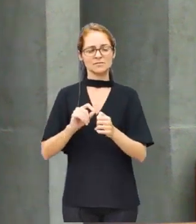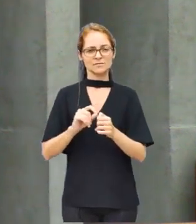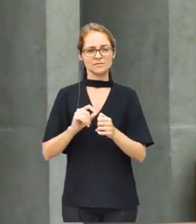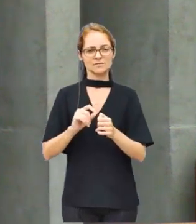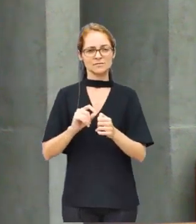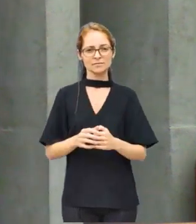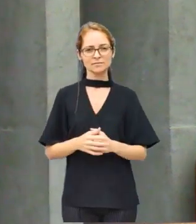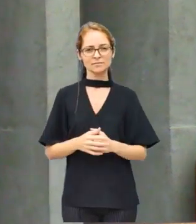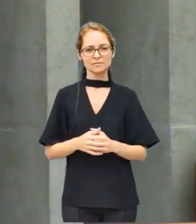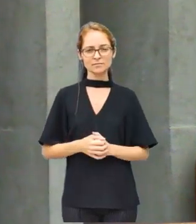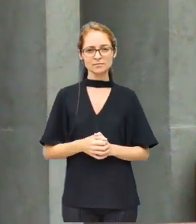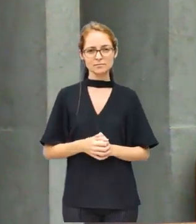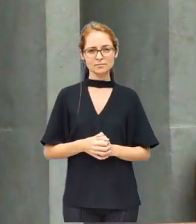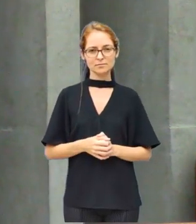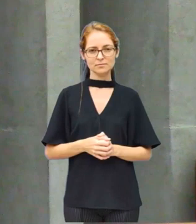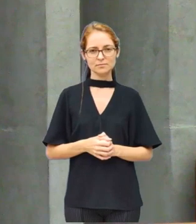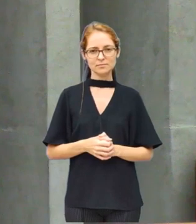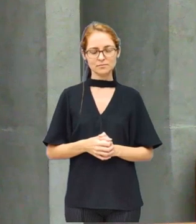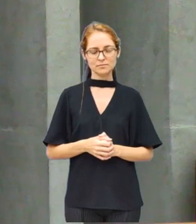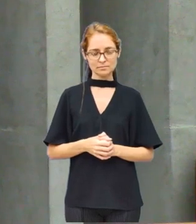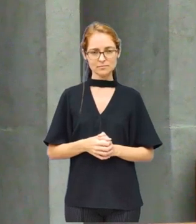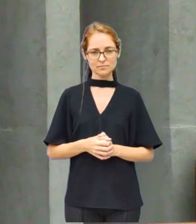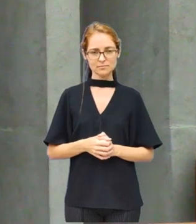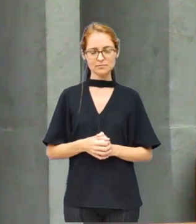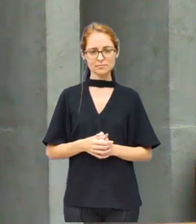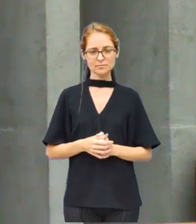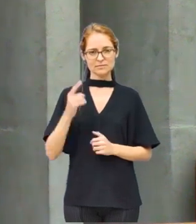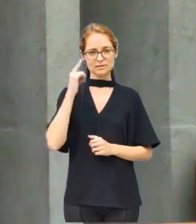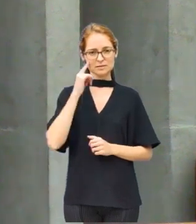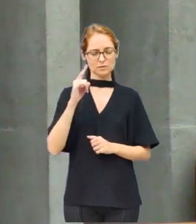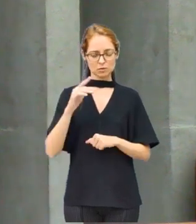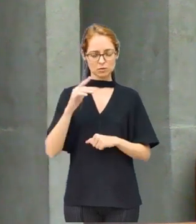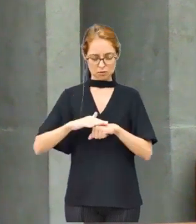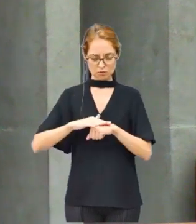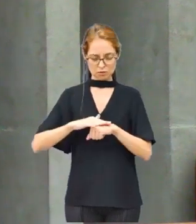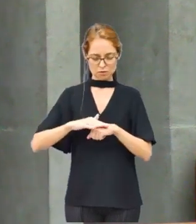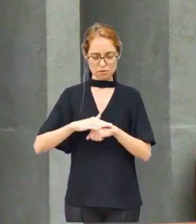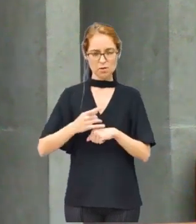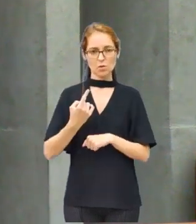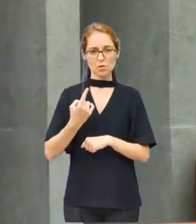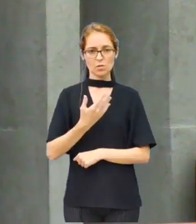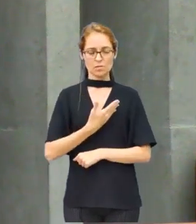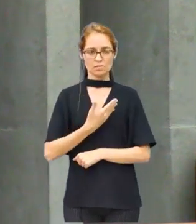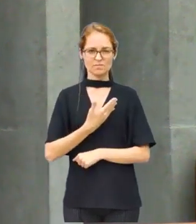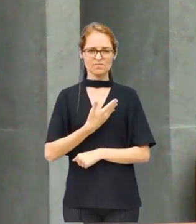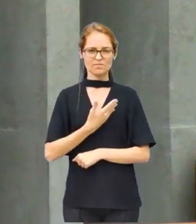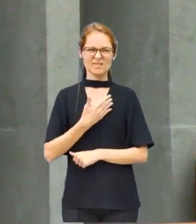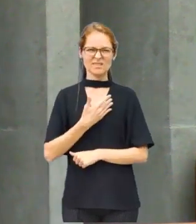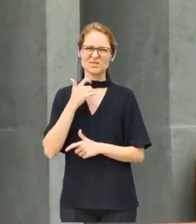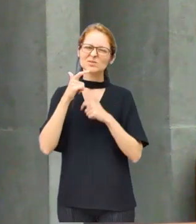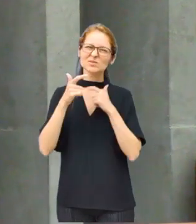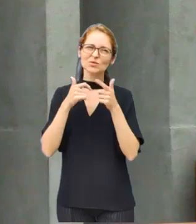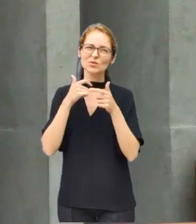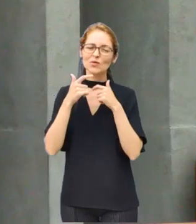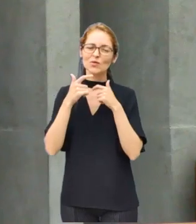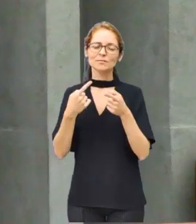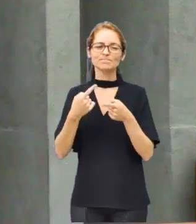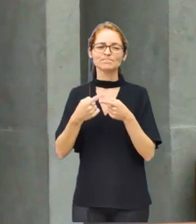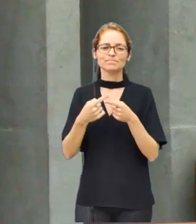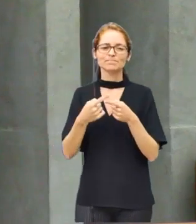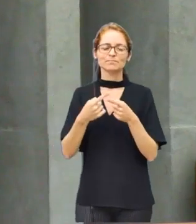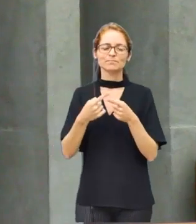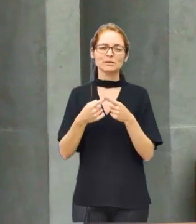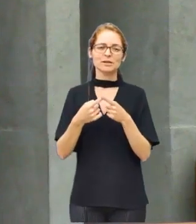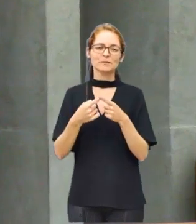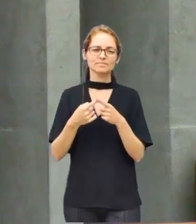semana eu conversei com um amigo aqui da igreja, e ele estava com muita dúvida, porque ele foi indicado para